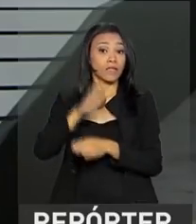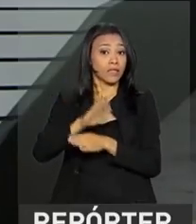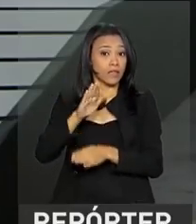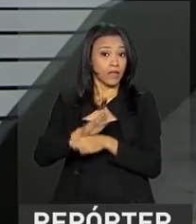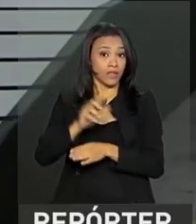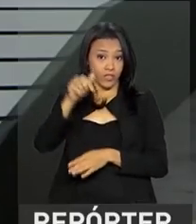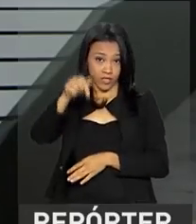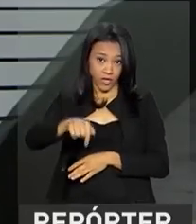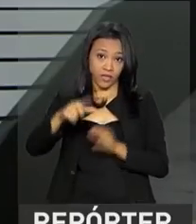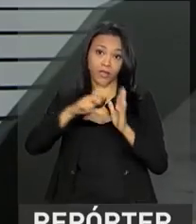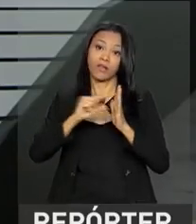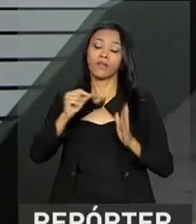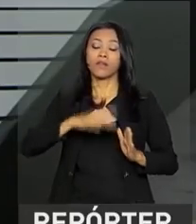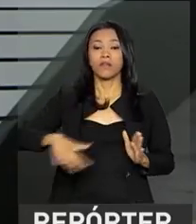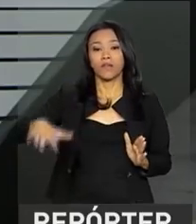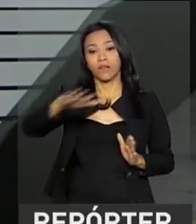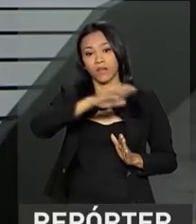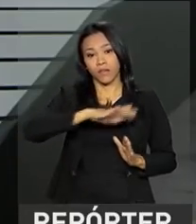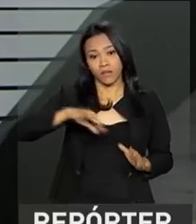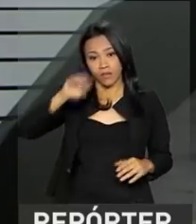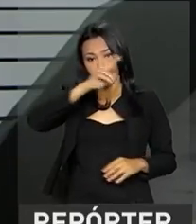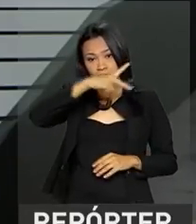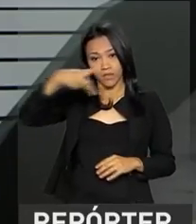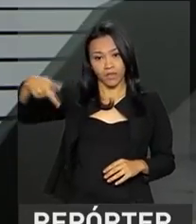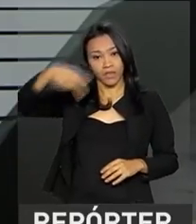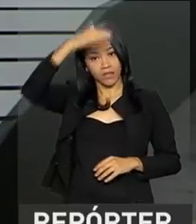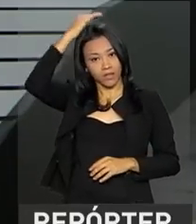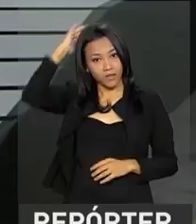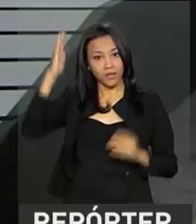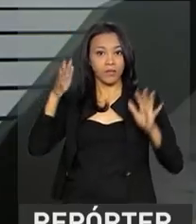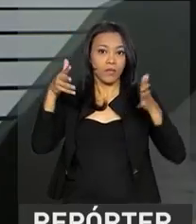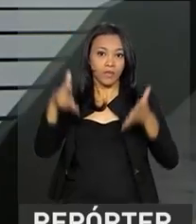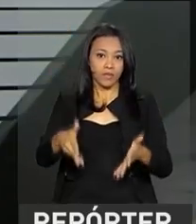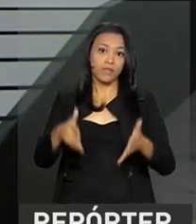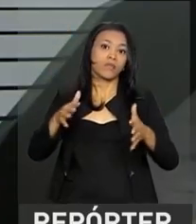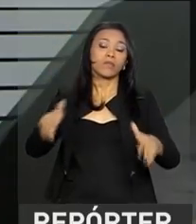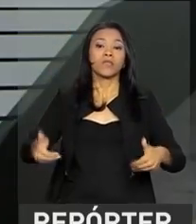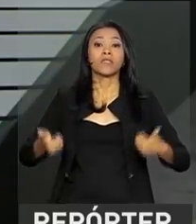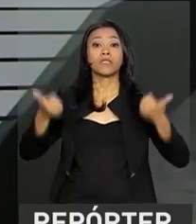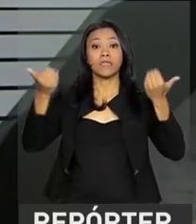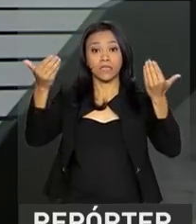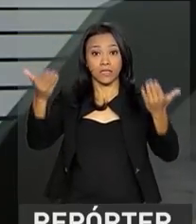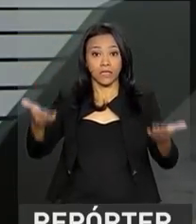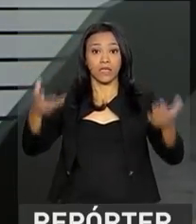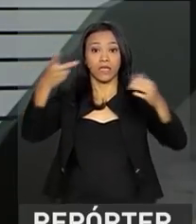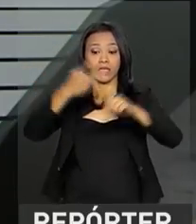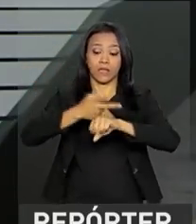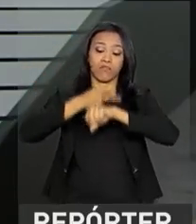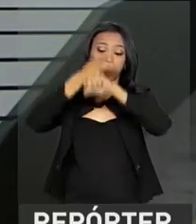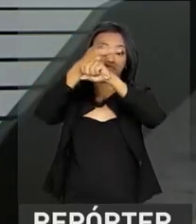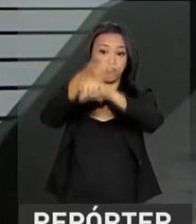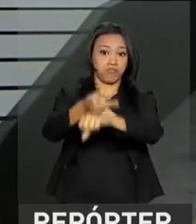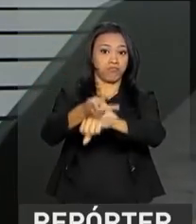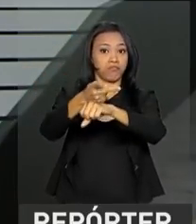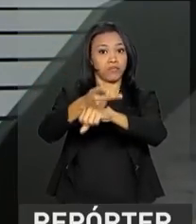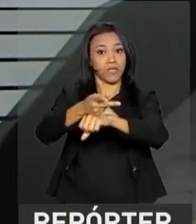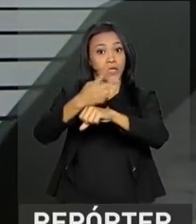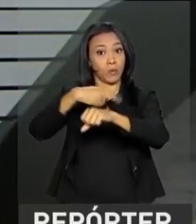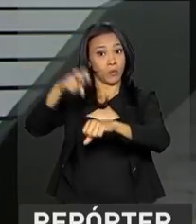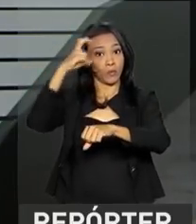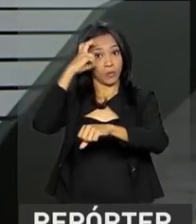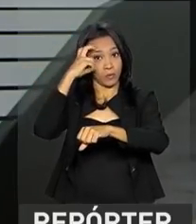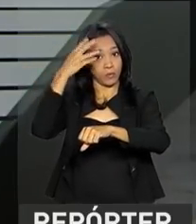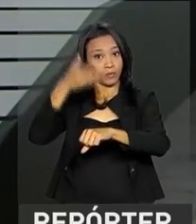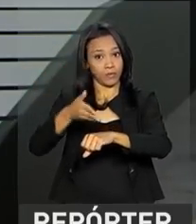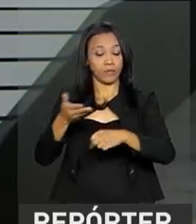palácio do planalto o presidente michel michel temer participa da cerimônia de entrega da ordem do mérito cultural o mc